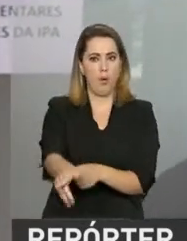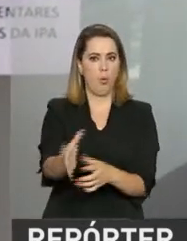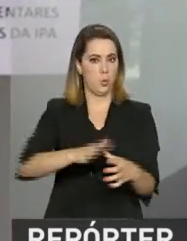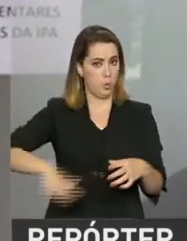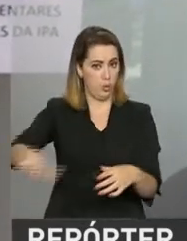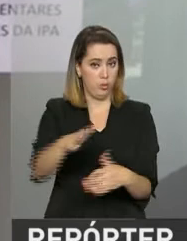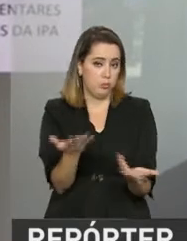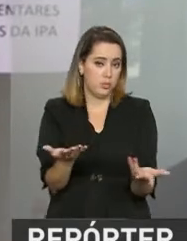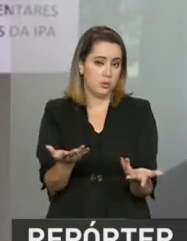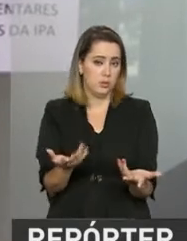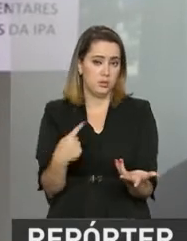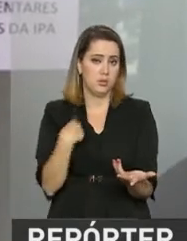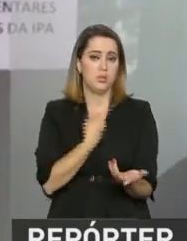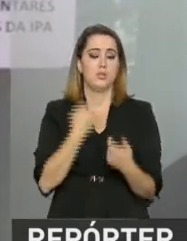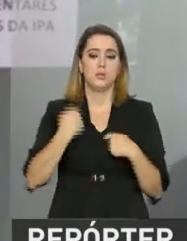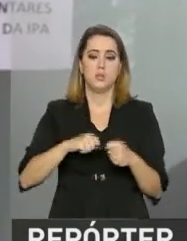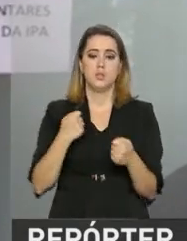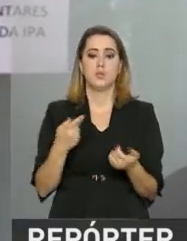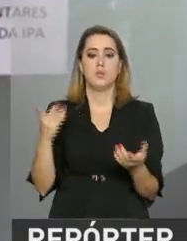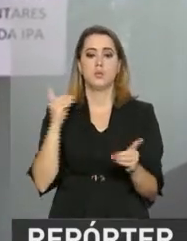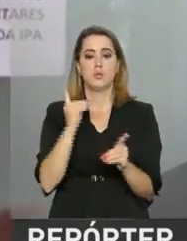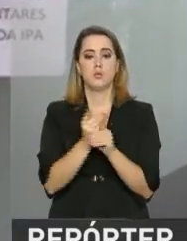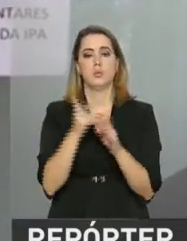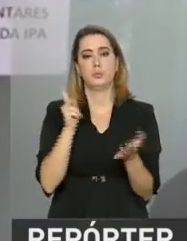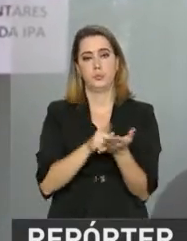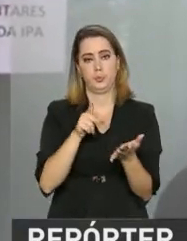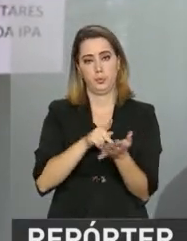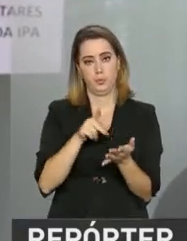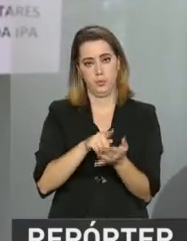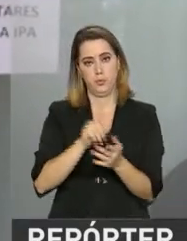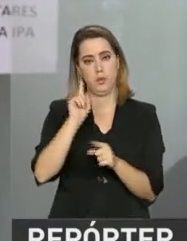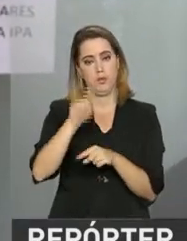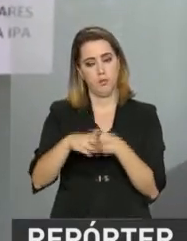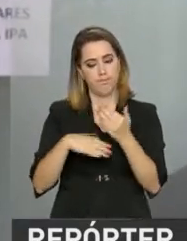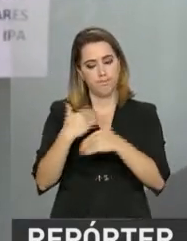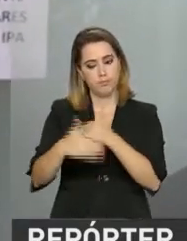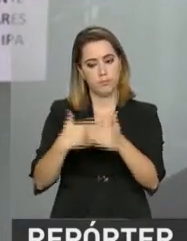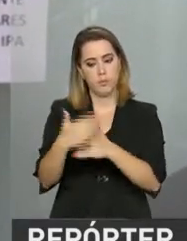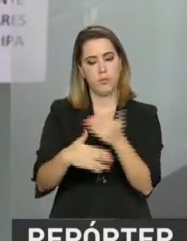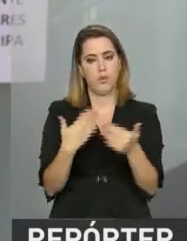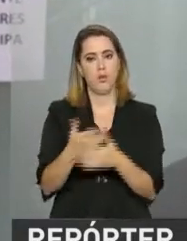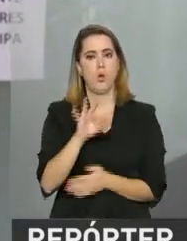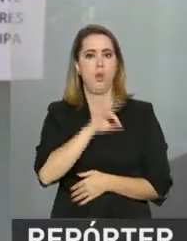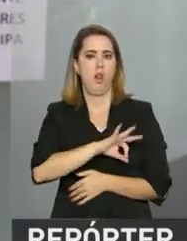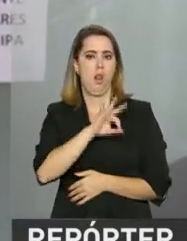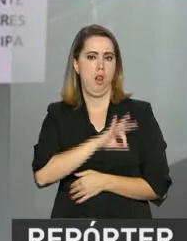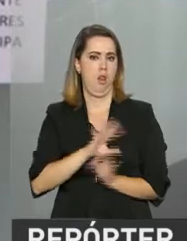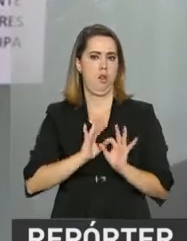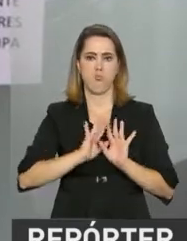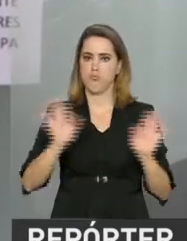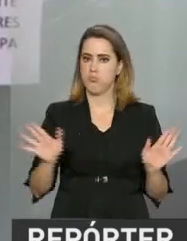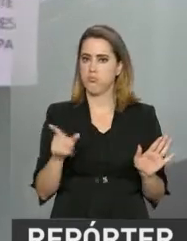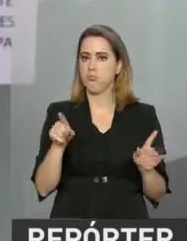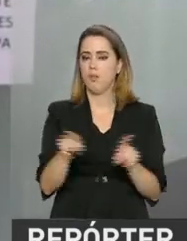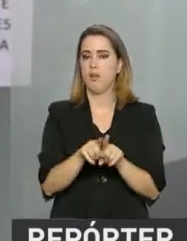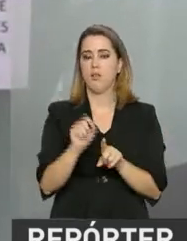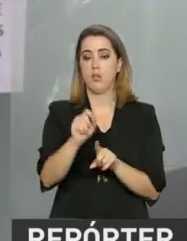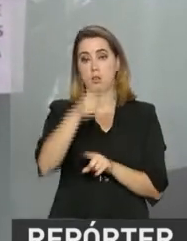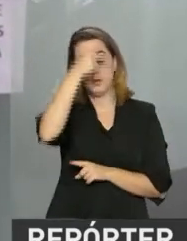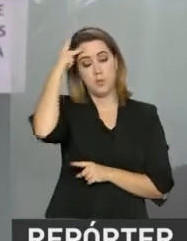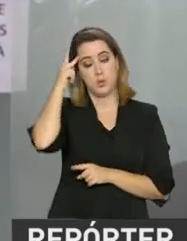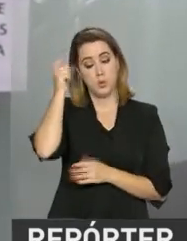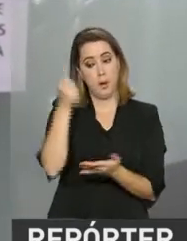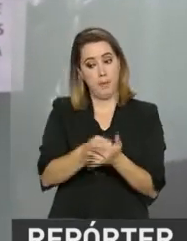nós vamos ter que encontrar a verdade sobre esse processo, um processo sustentável, que não gera lucro nem vantagem a ninguém, que não seja aquele